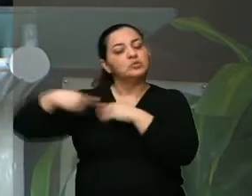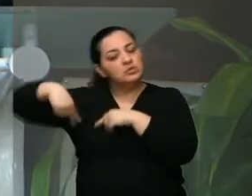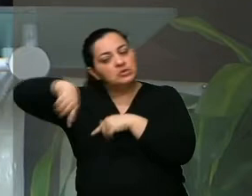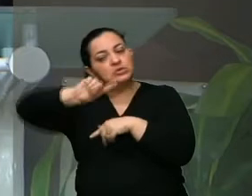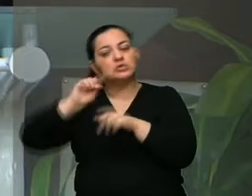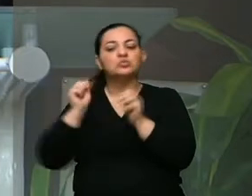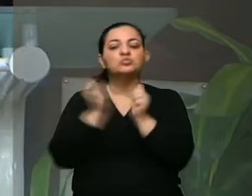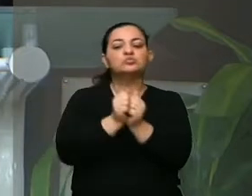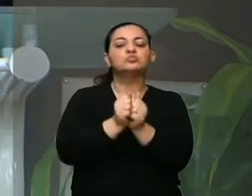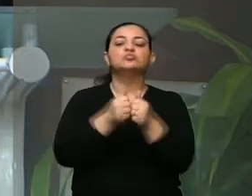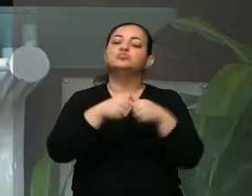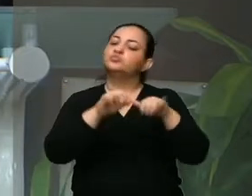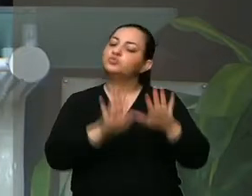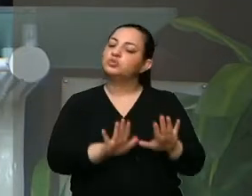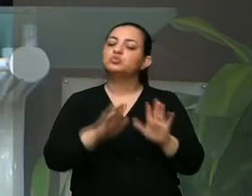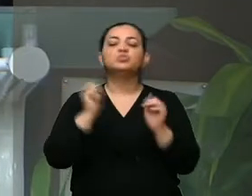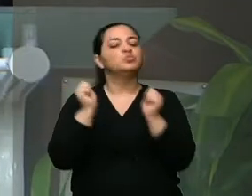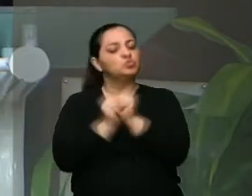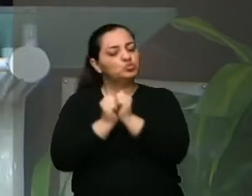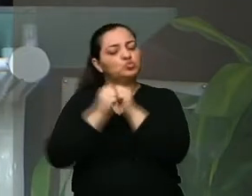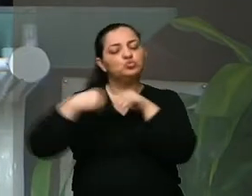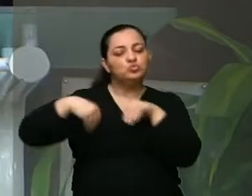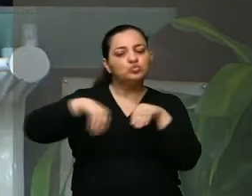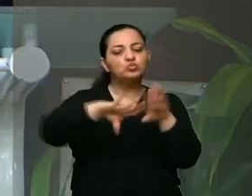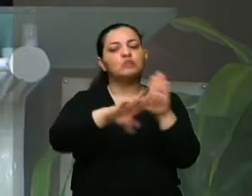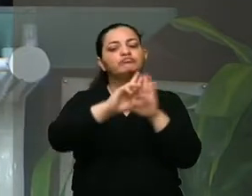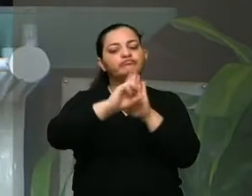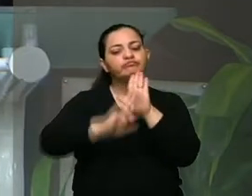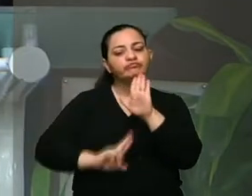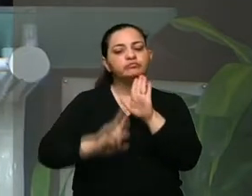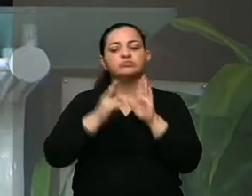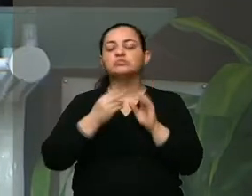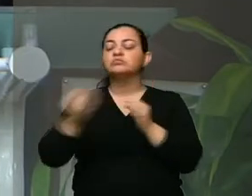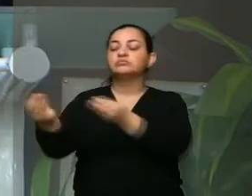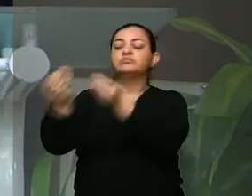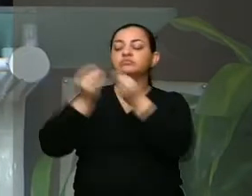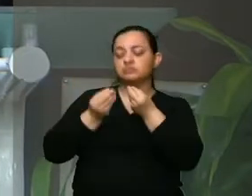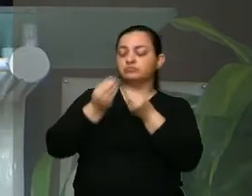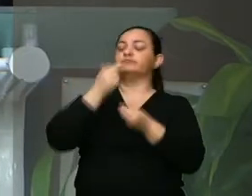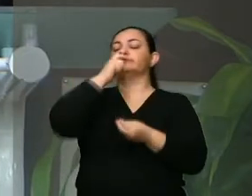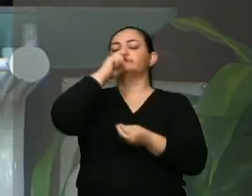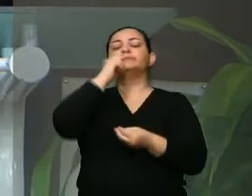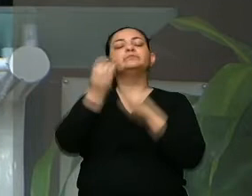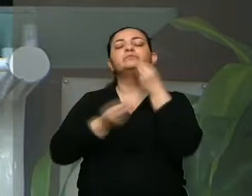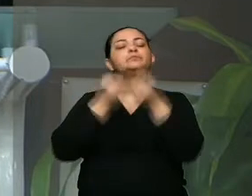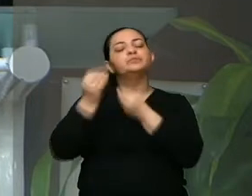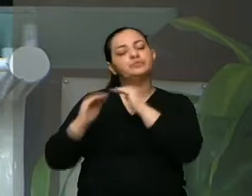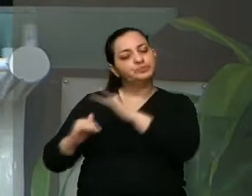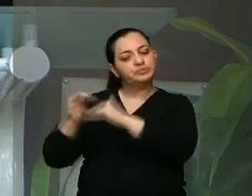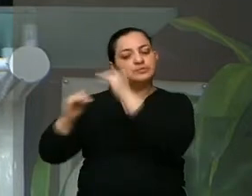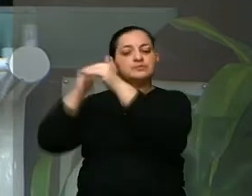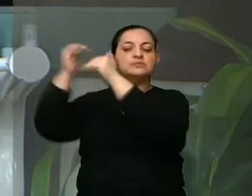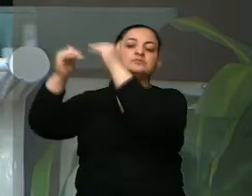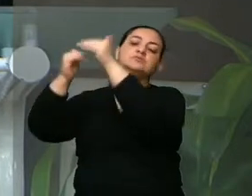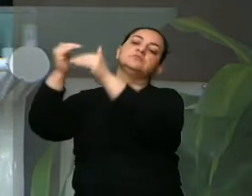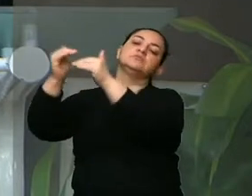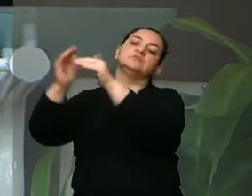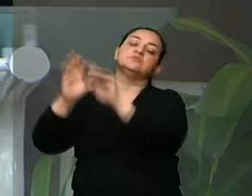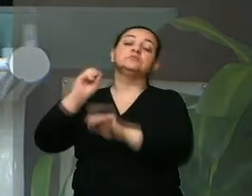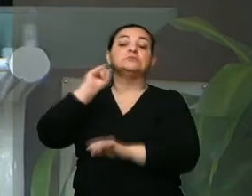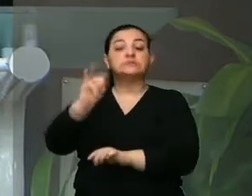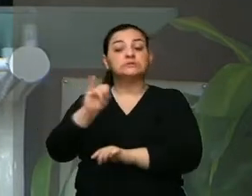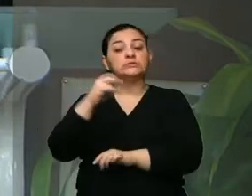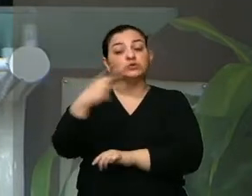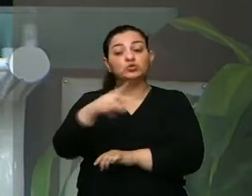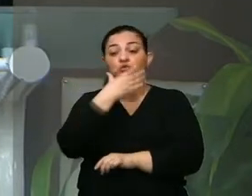filho e ficava com ele e levava o relatório ao pai como ele estava progredindo se o